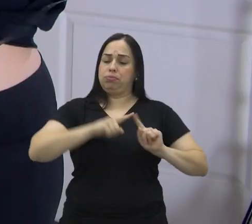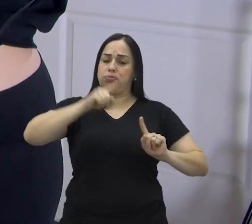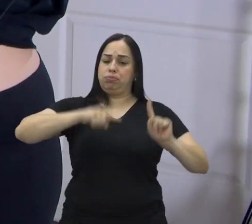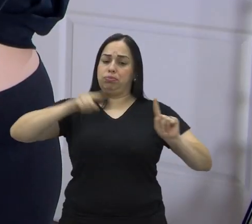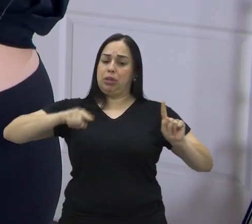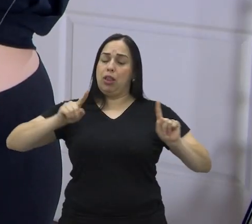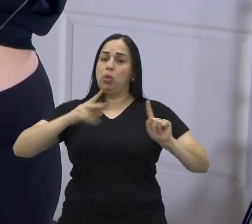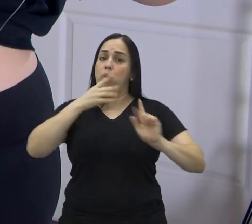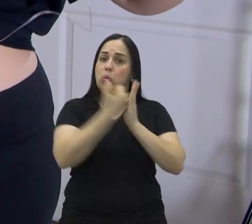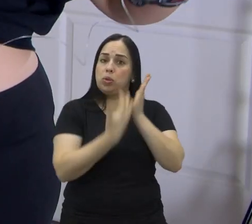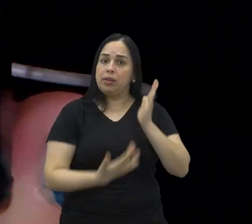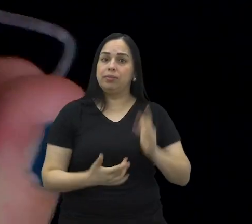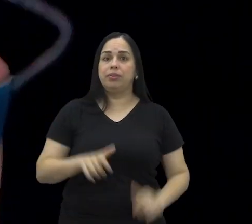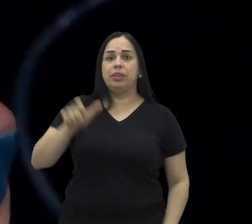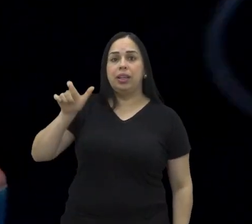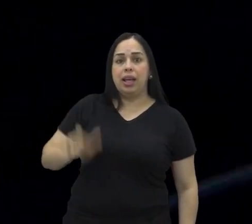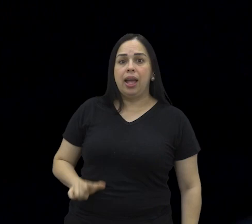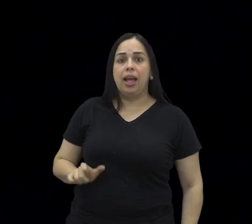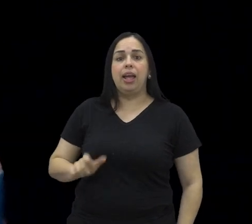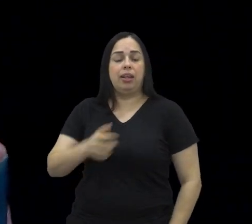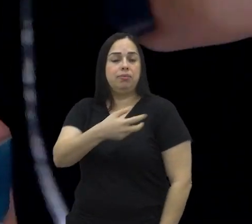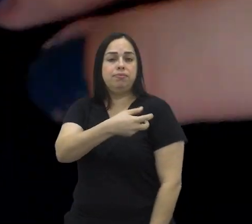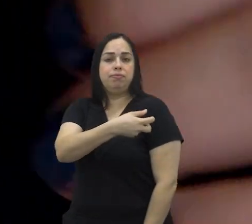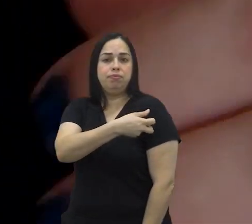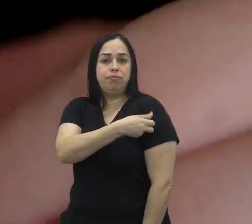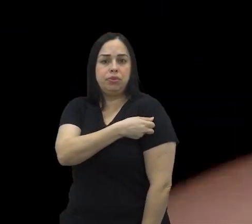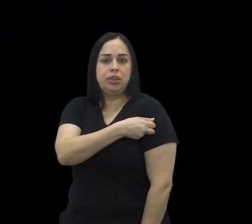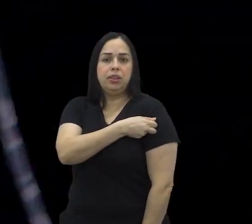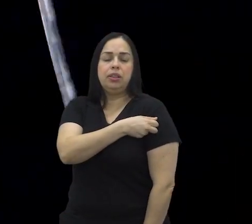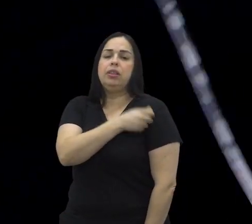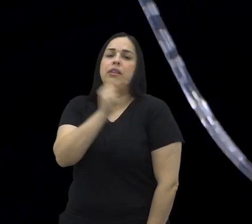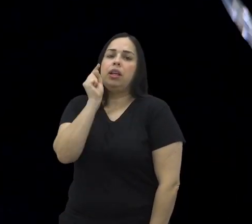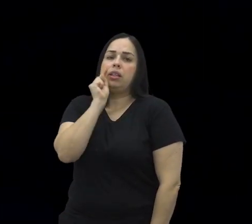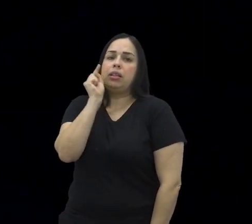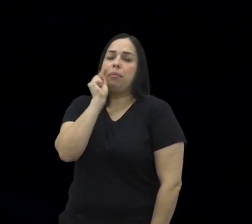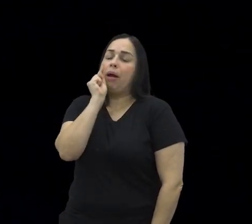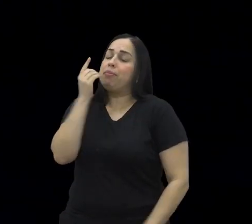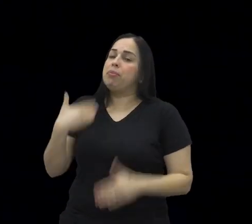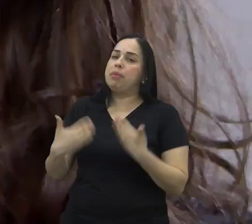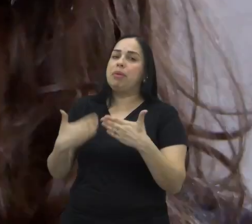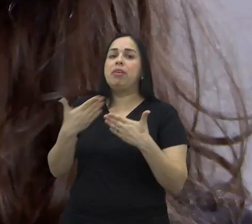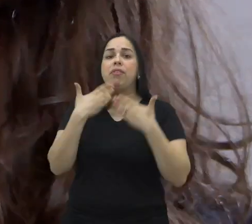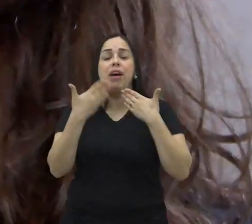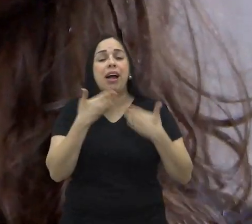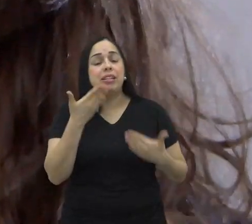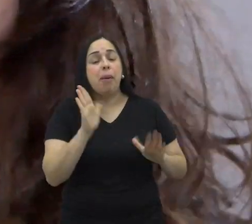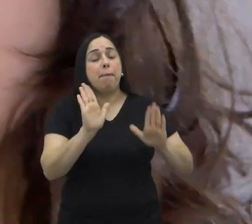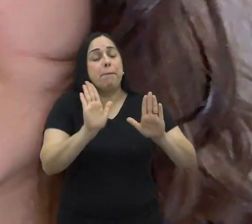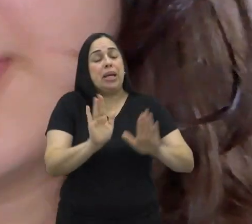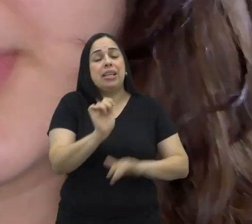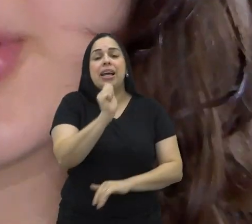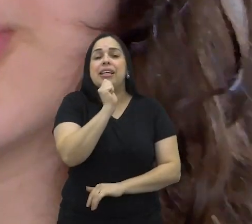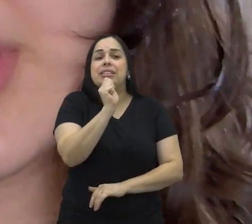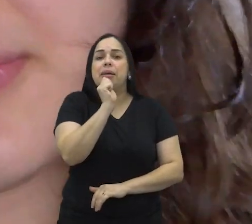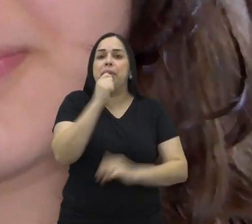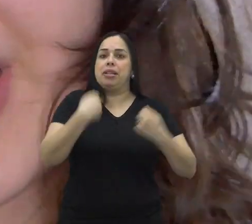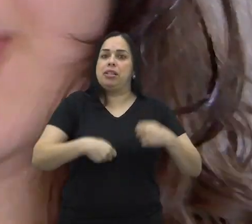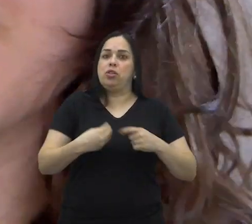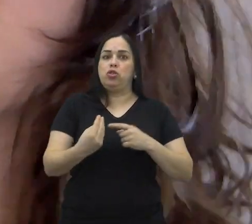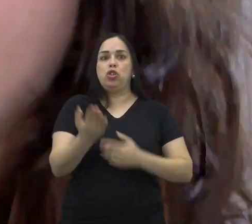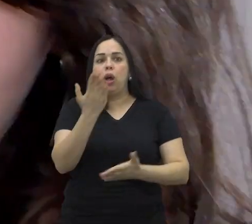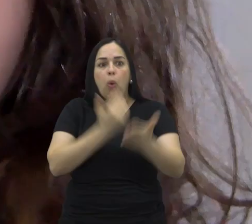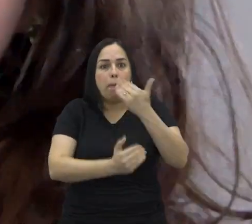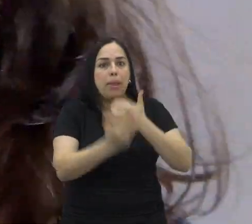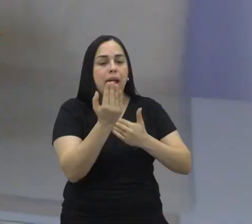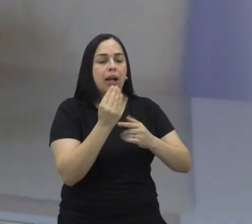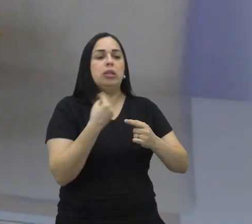sangue. No caso de Rebeca, o uso de uma bomba de insulina deixa o dia a dia mais prático, mas ainda assim é preciso cuidar